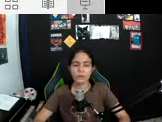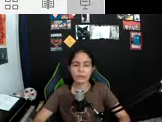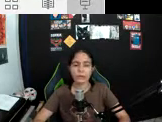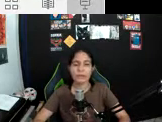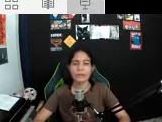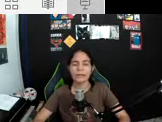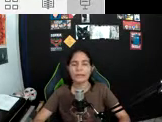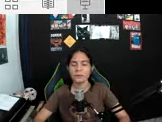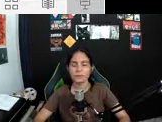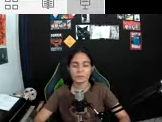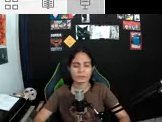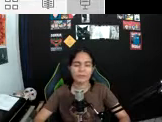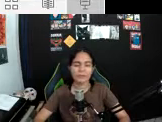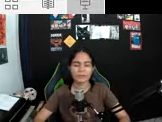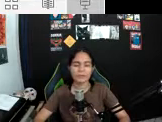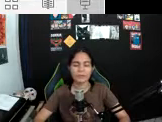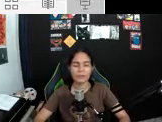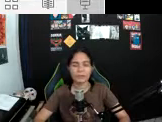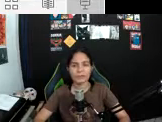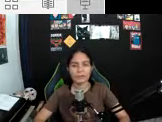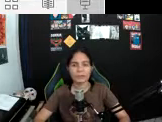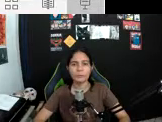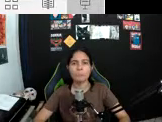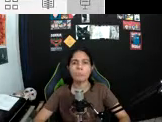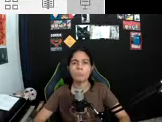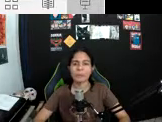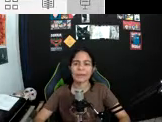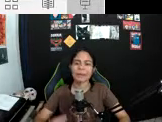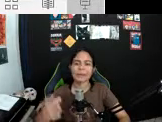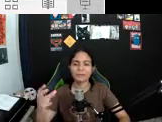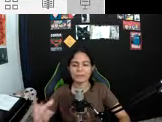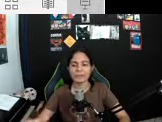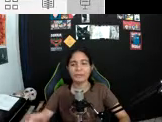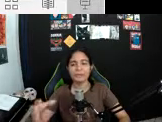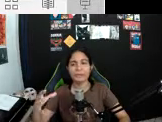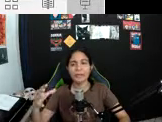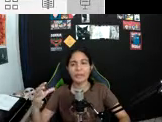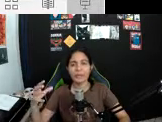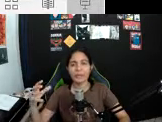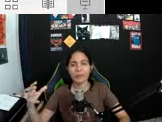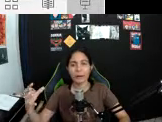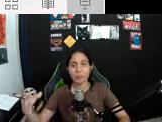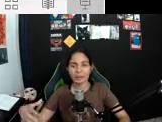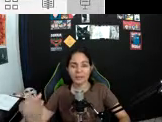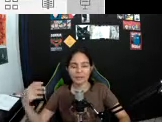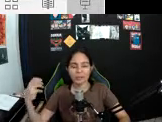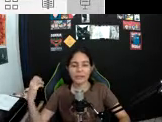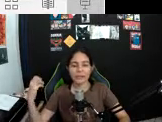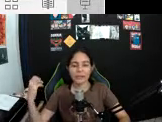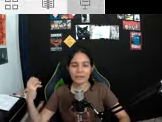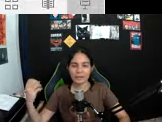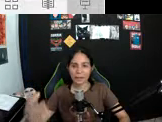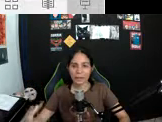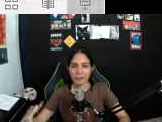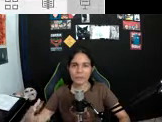da categoria, né, então os conselhos eles vão estar trabalhando para que vocês